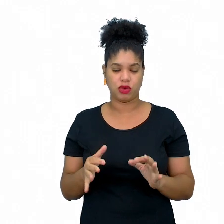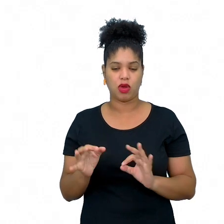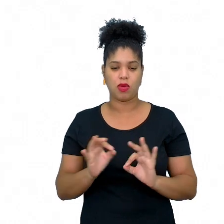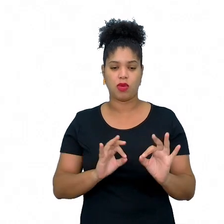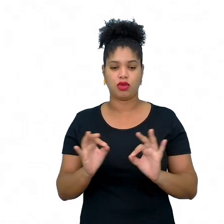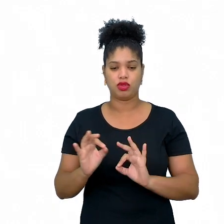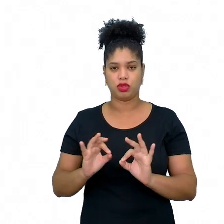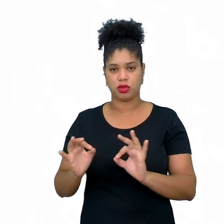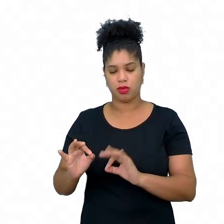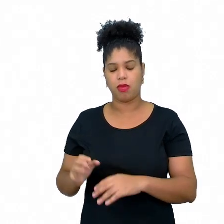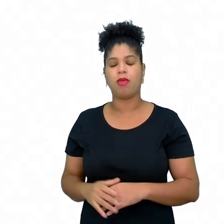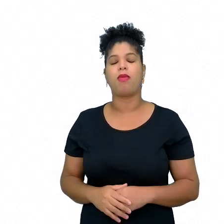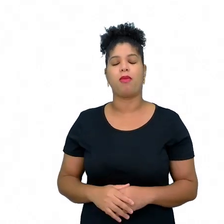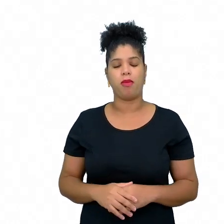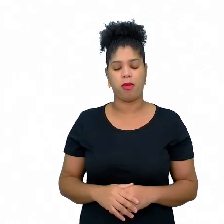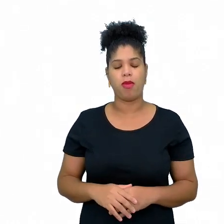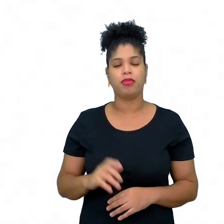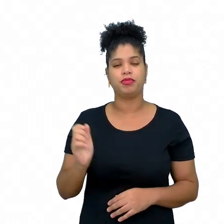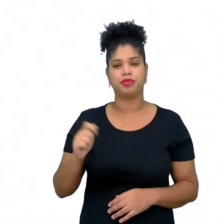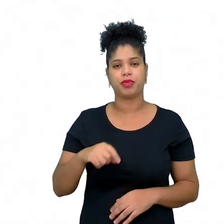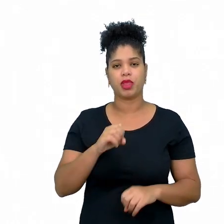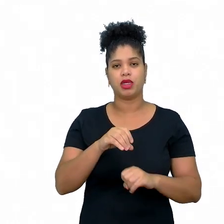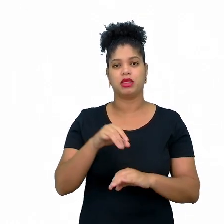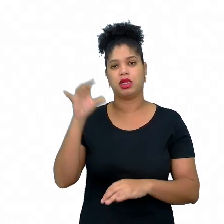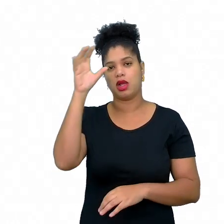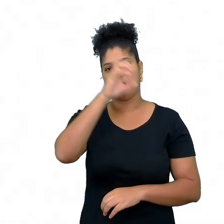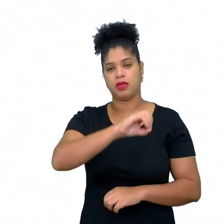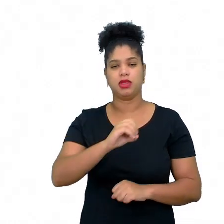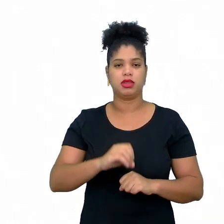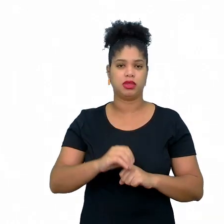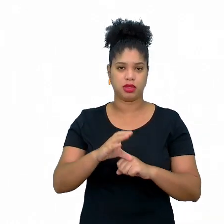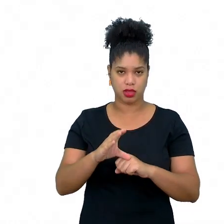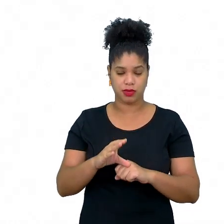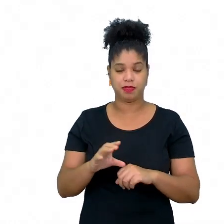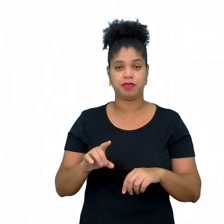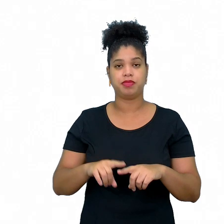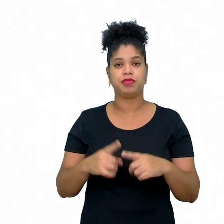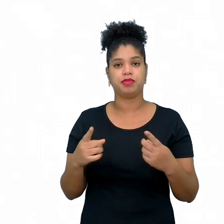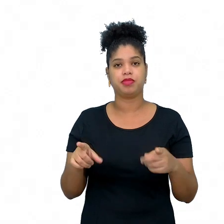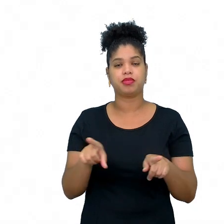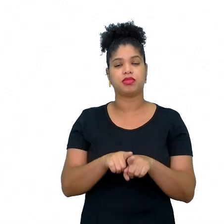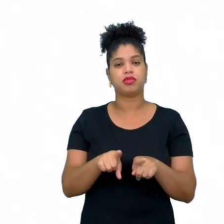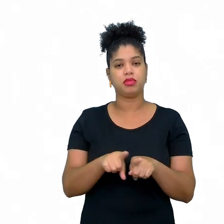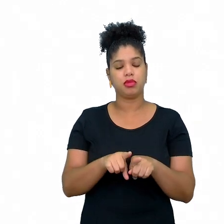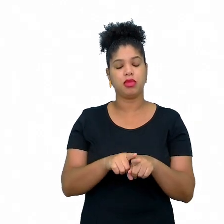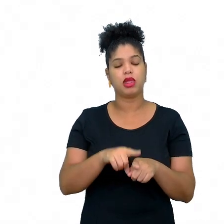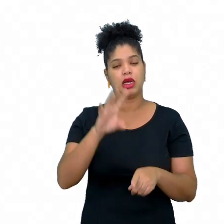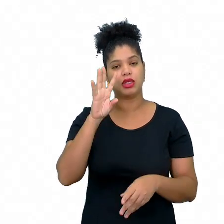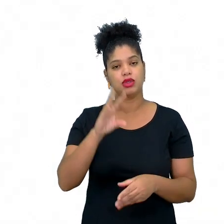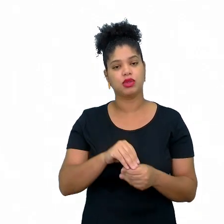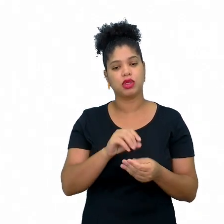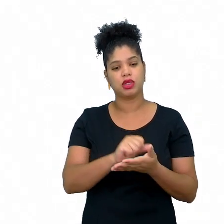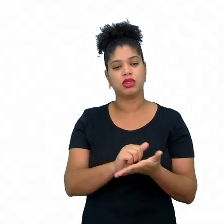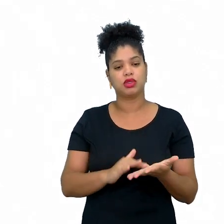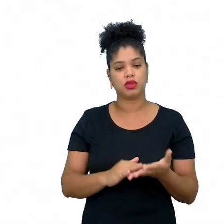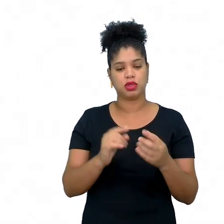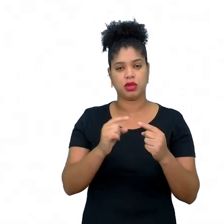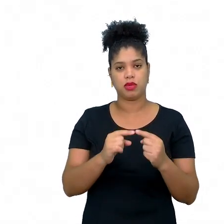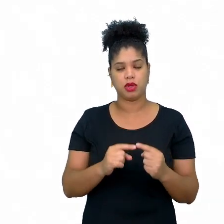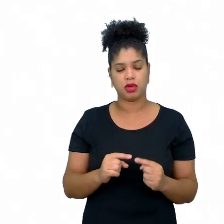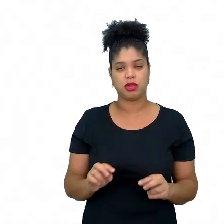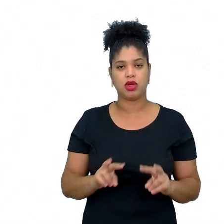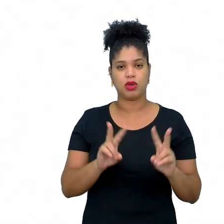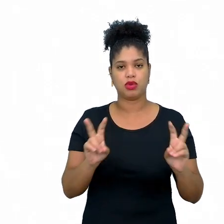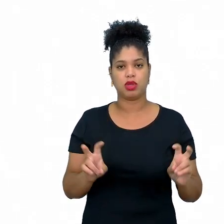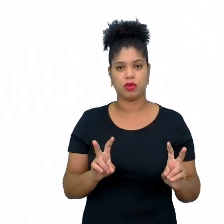que auxiliem dentro desse processo de ensino e aprendizagem. E também sistematizar essas atividades de acordo com o tempo